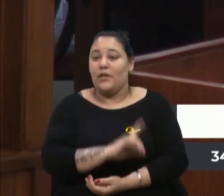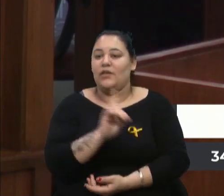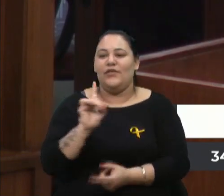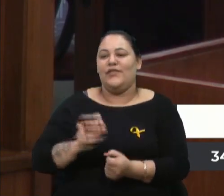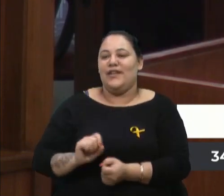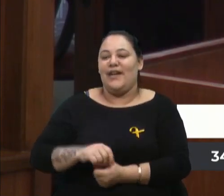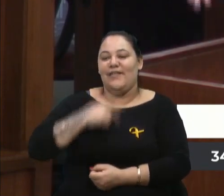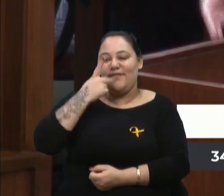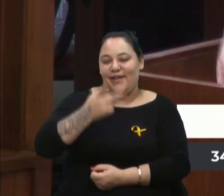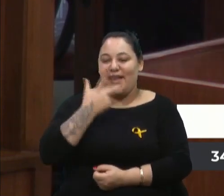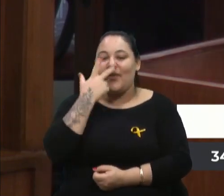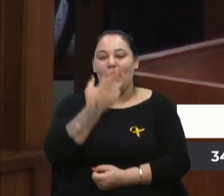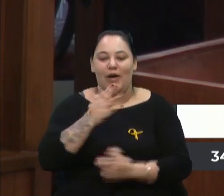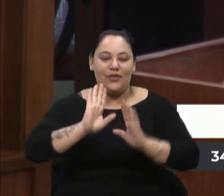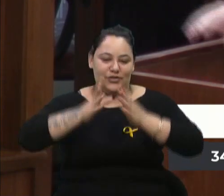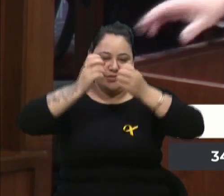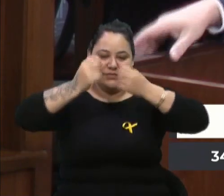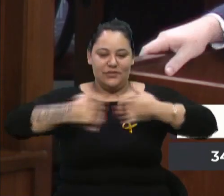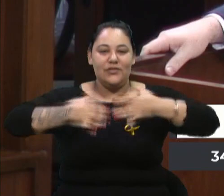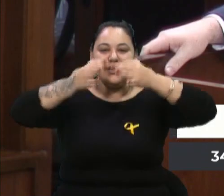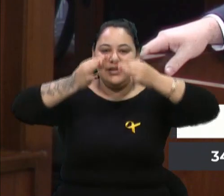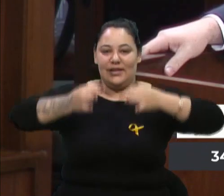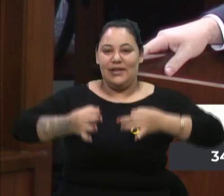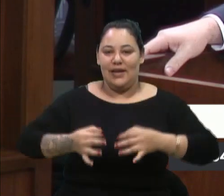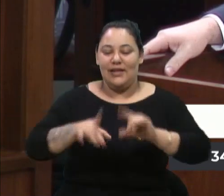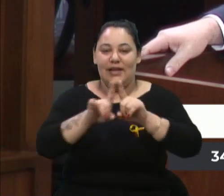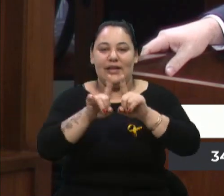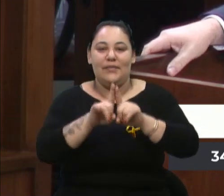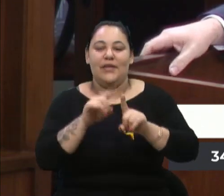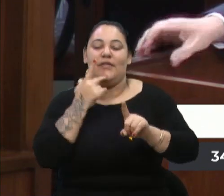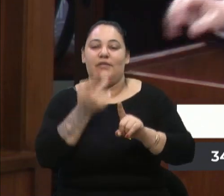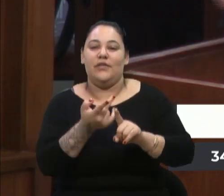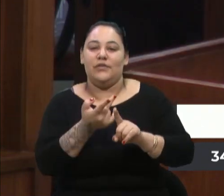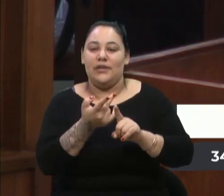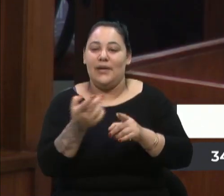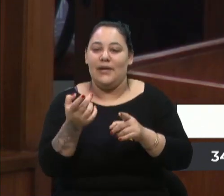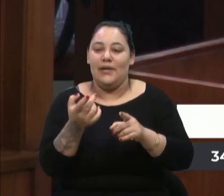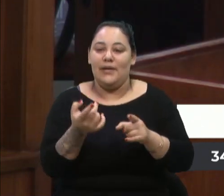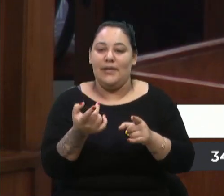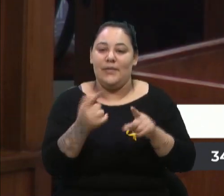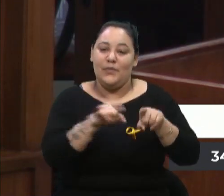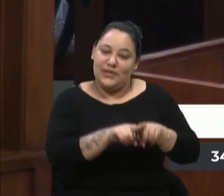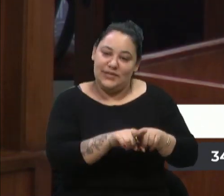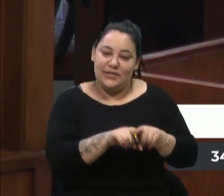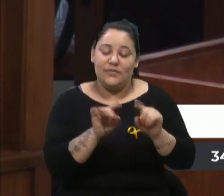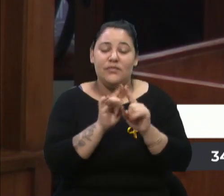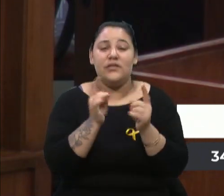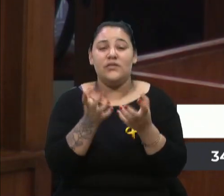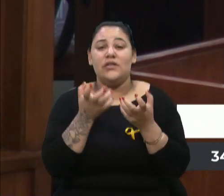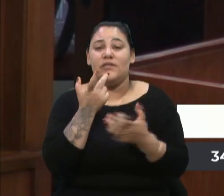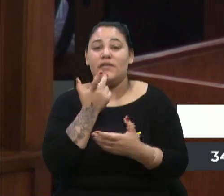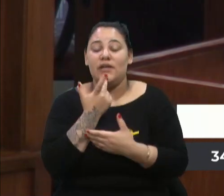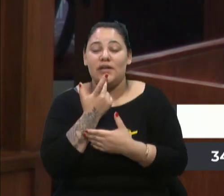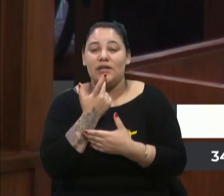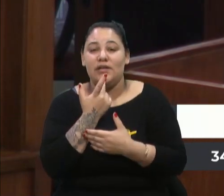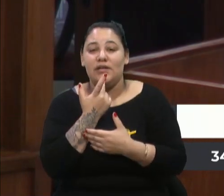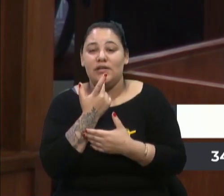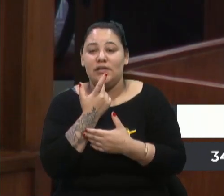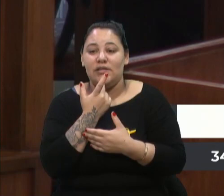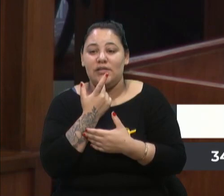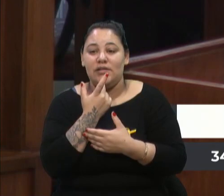vereadora, que ela especificou sobre o convênio, mas gostaria de dizer dessas matérias que estão